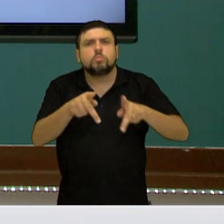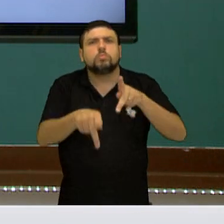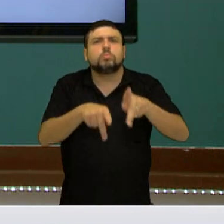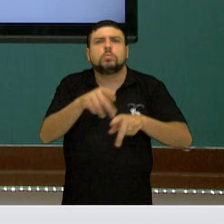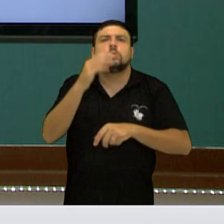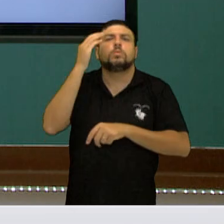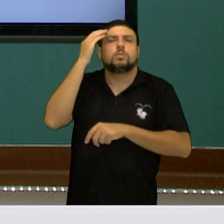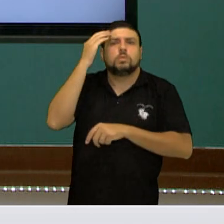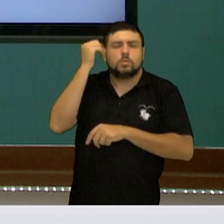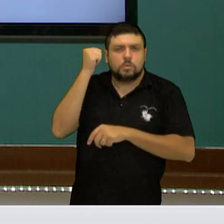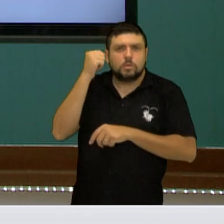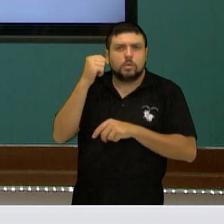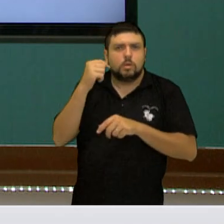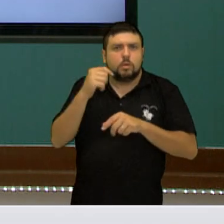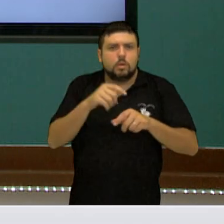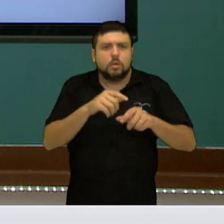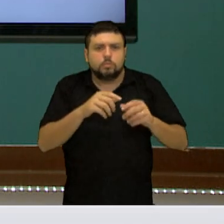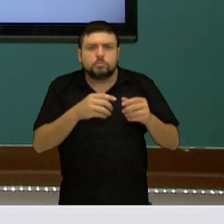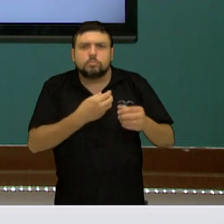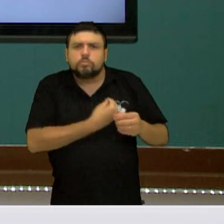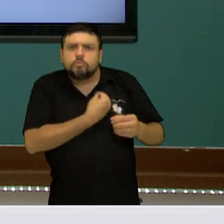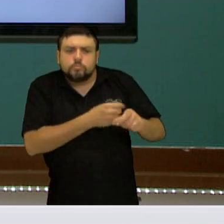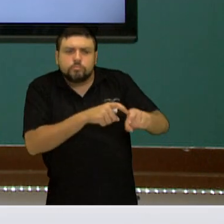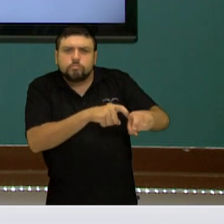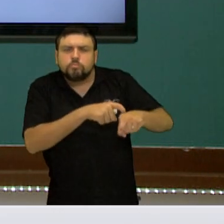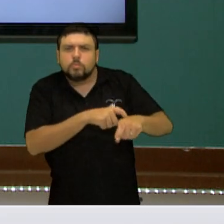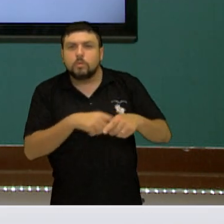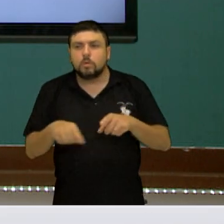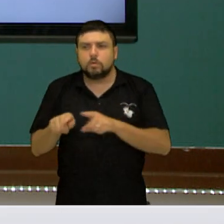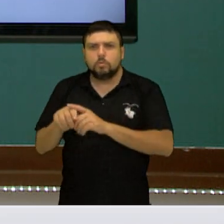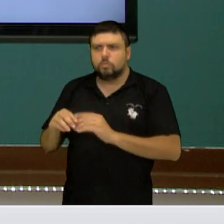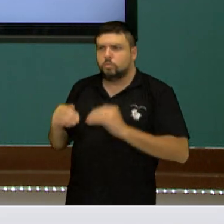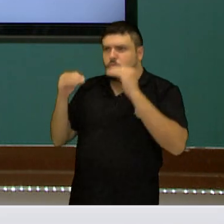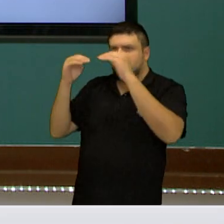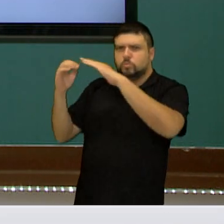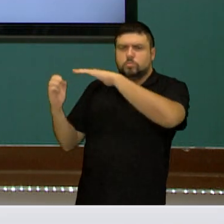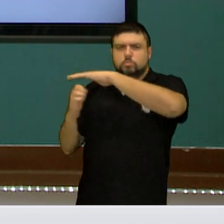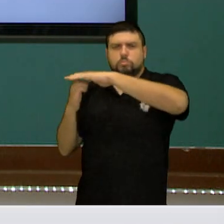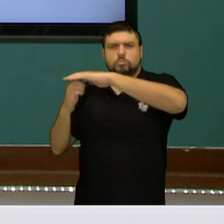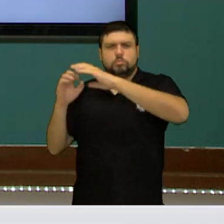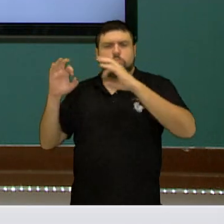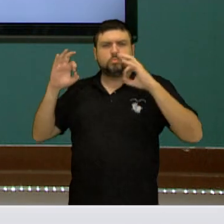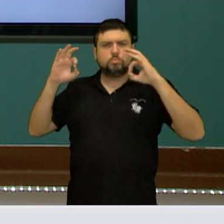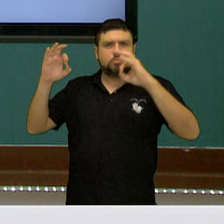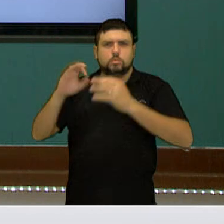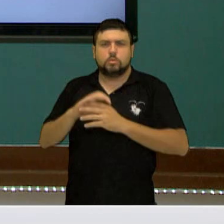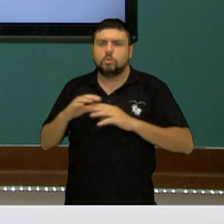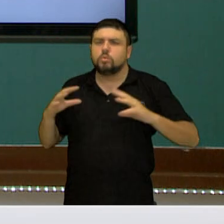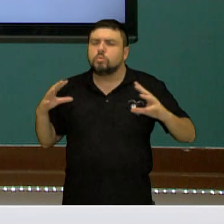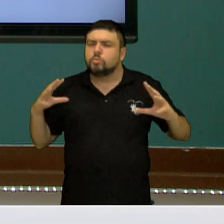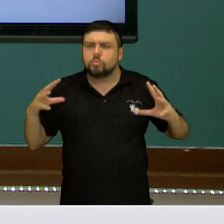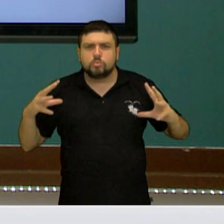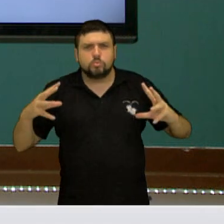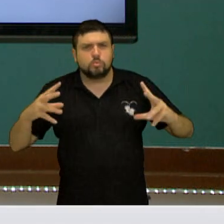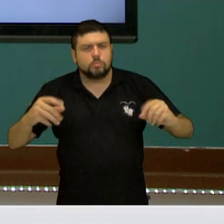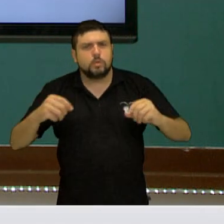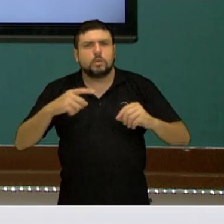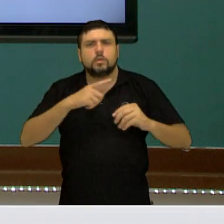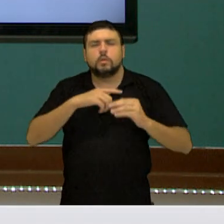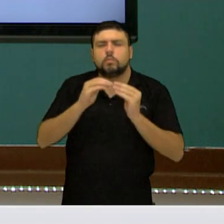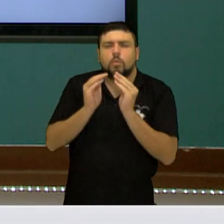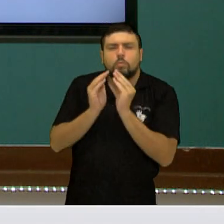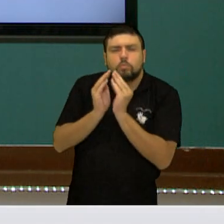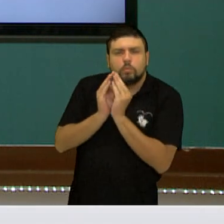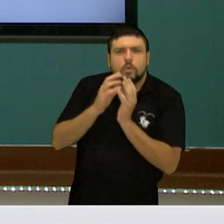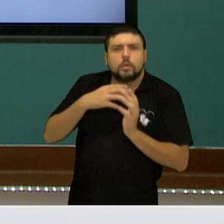desde moradores da área rural até empresários da cidade. Ou seja, todos identificam esse